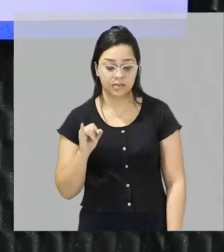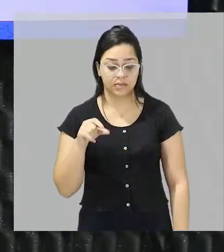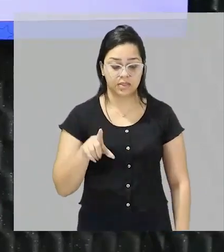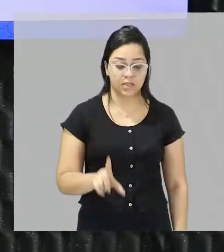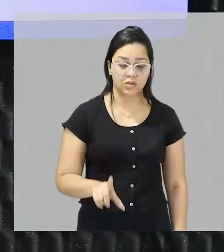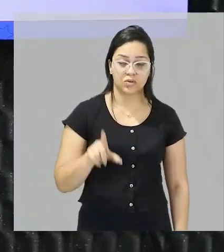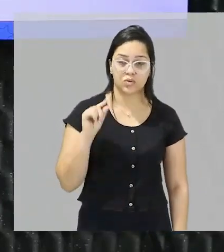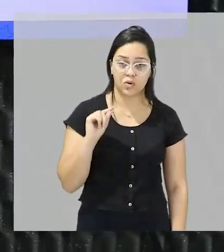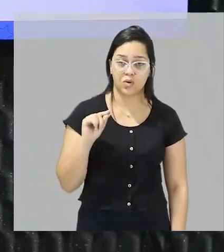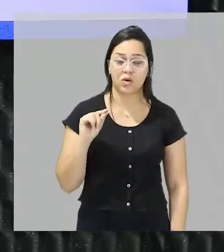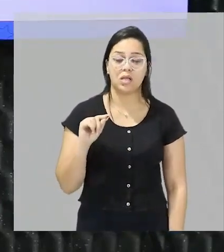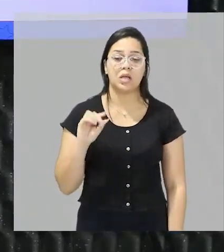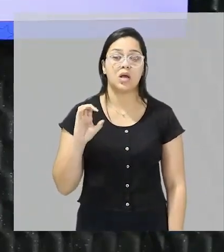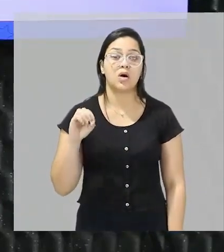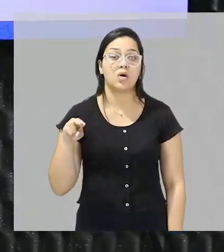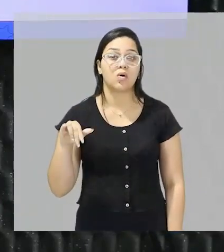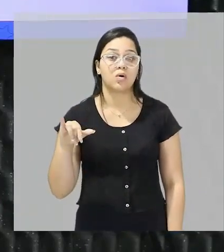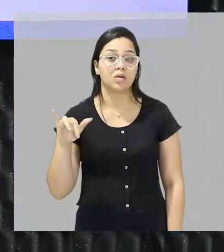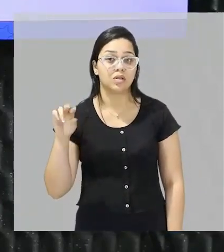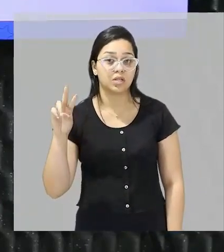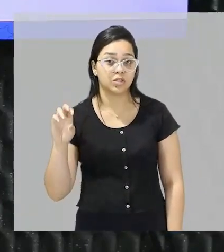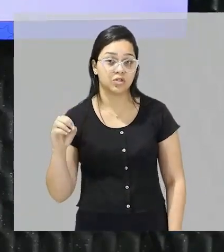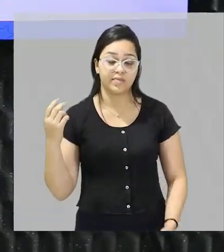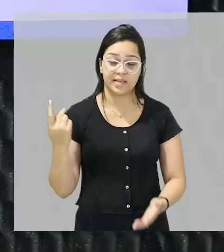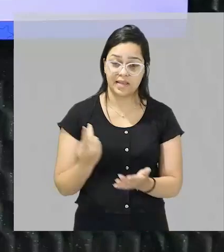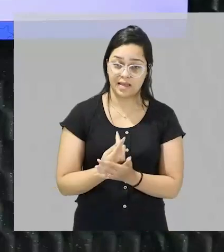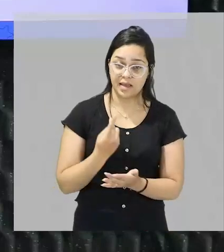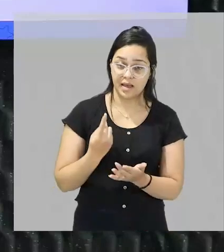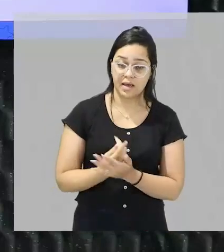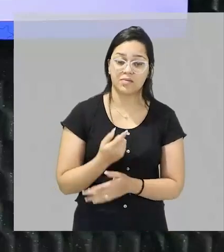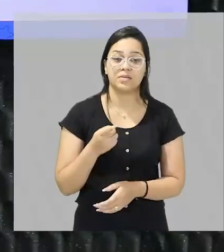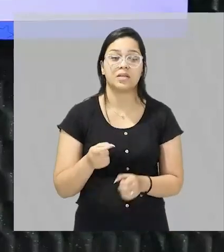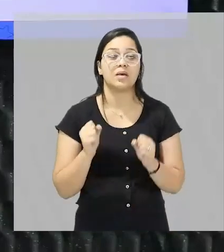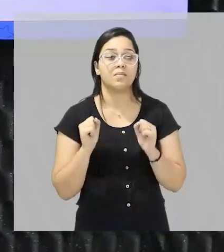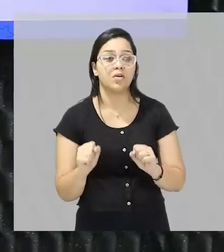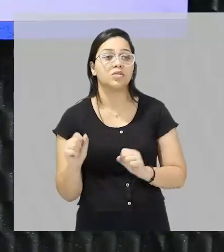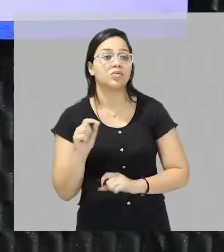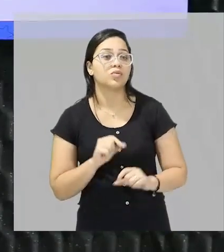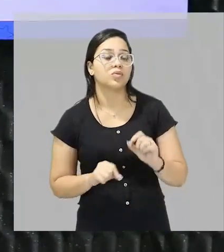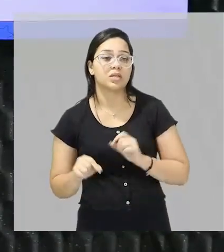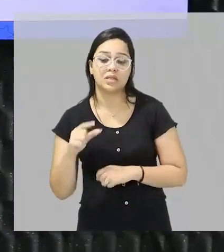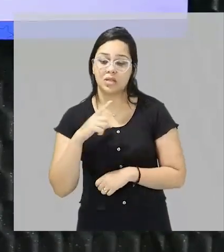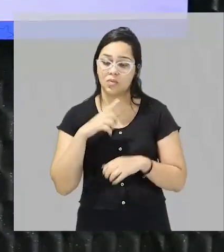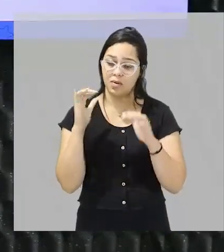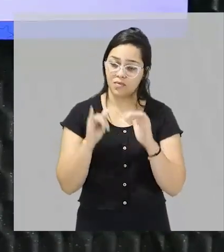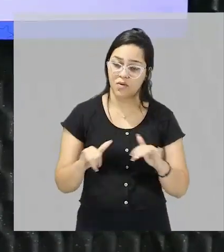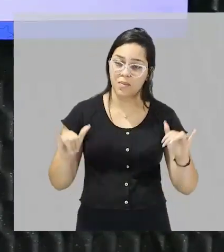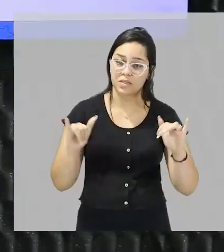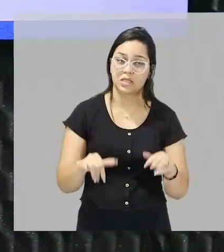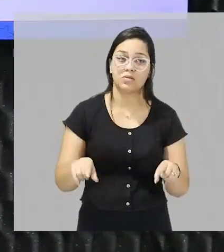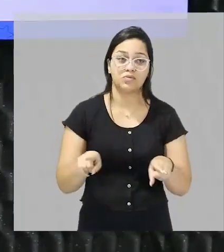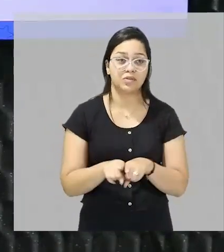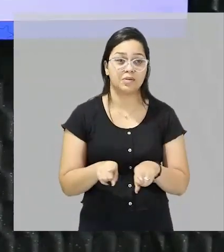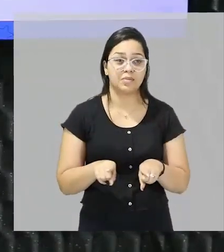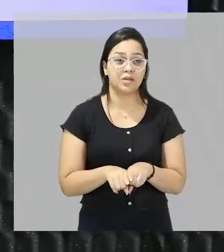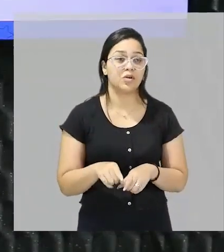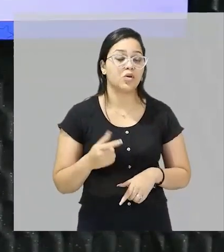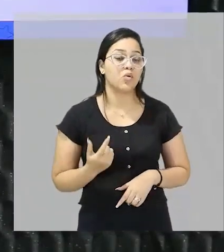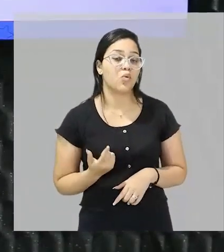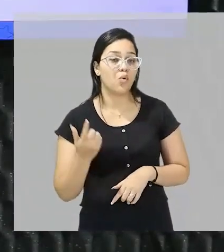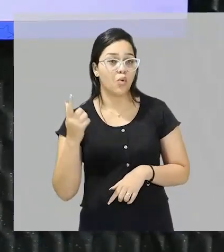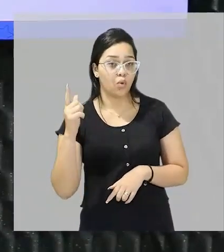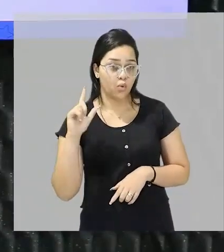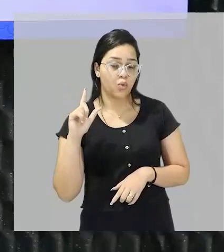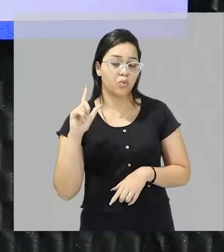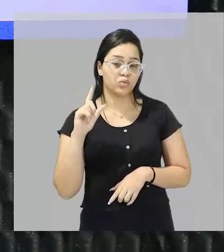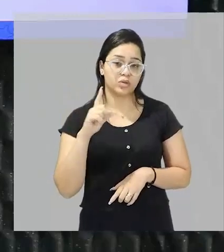escolhe o conectivo errado, o elemento coesivo errado, você pode querer passar uma informação e acabar passando outra